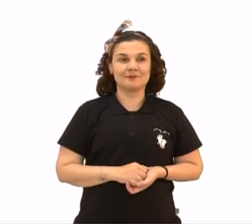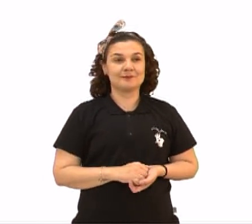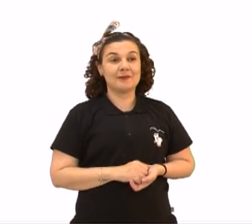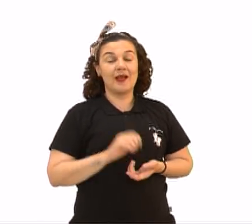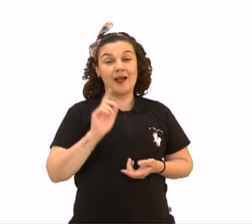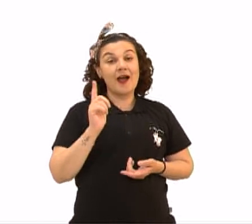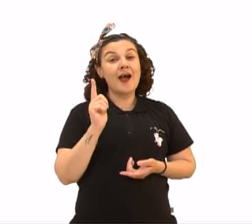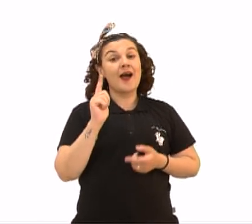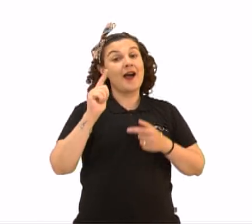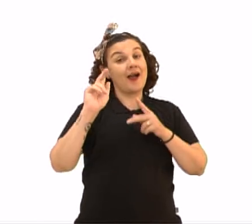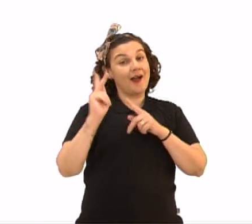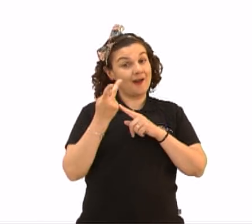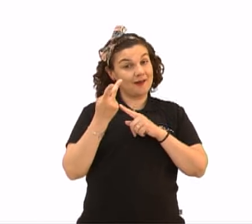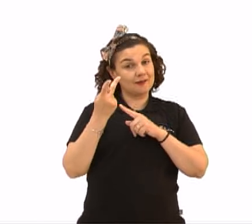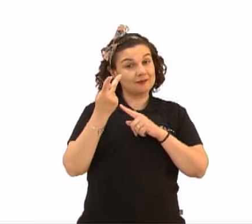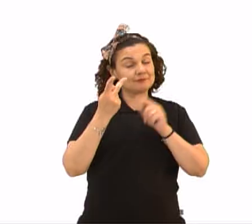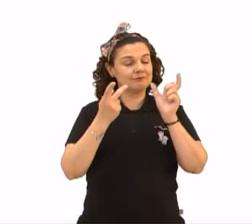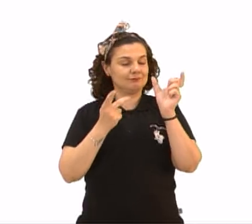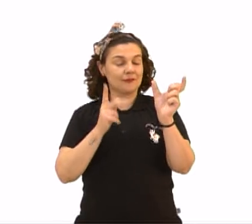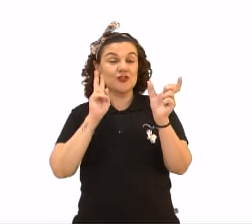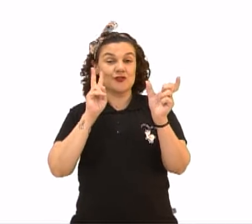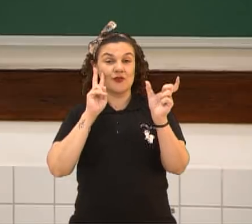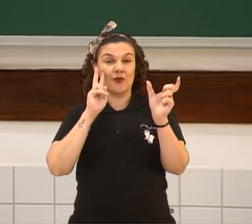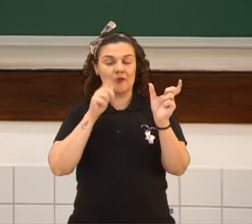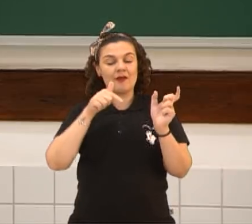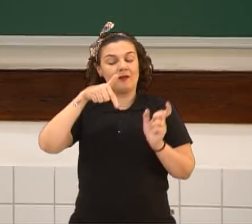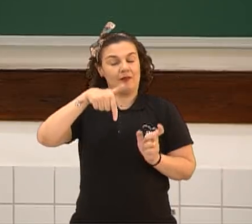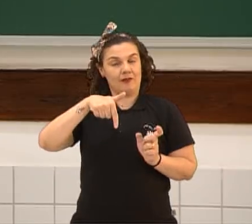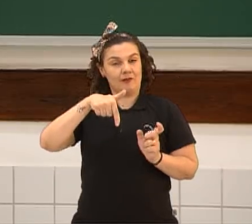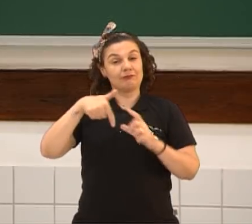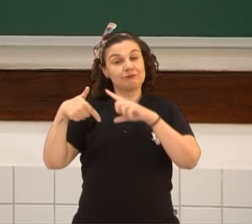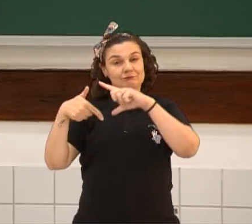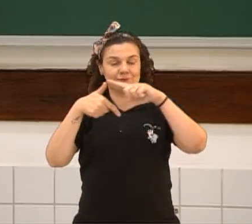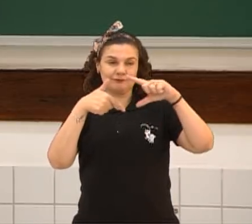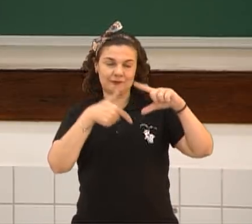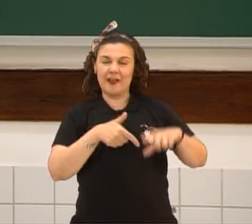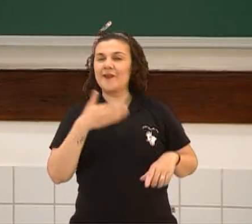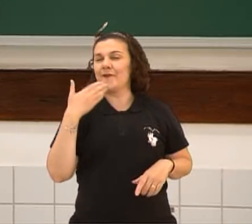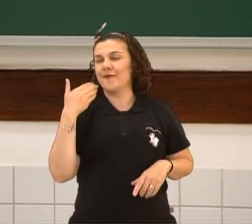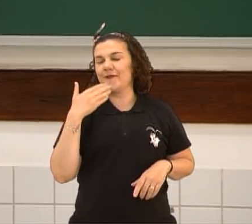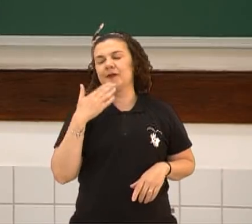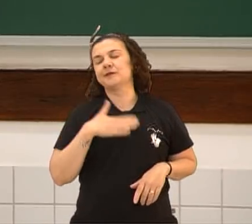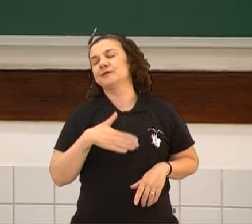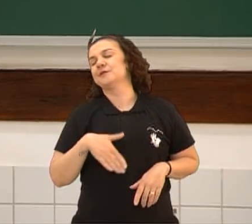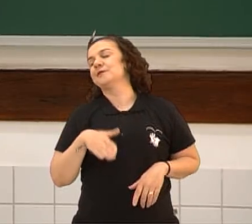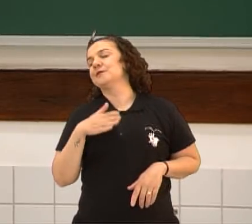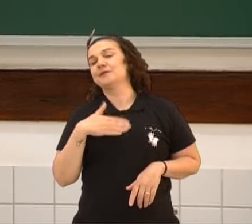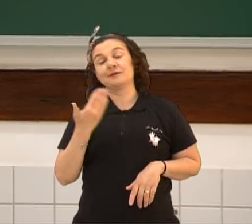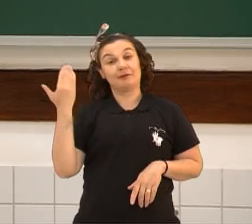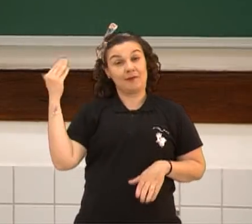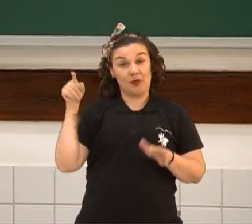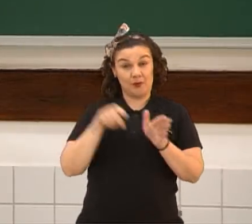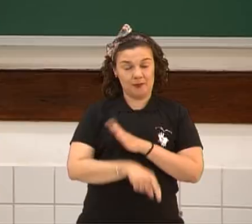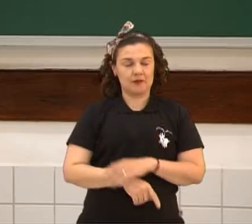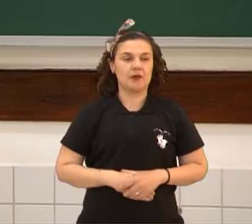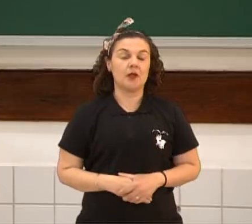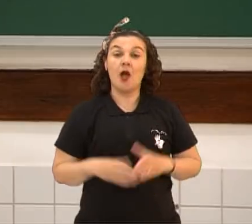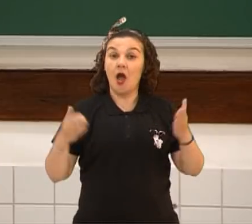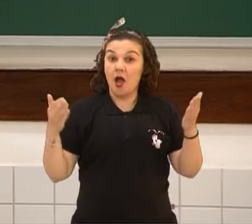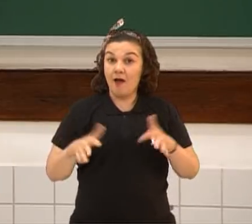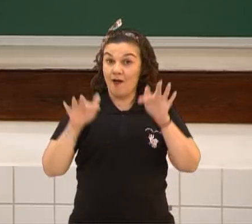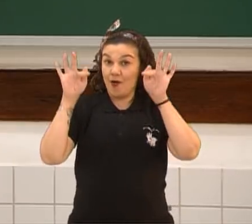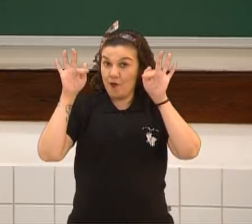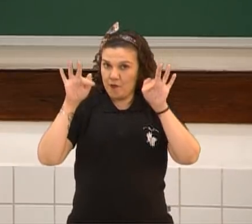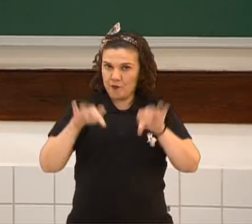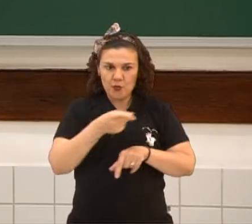H e o quê? Resposta correta, letra C. Bem fácil, bem tranquila essa pergunta também. Então, para terminarmos,